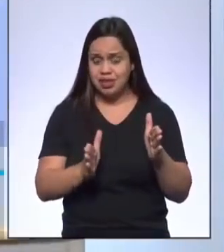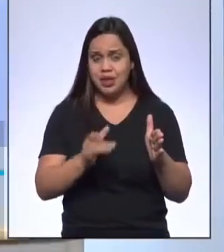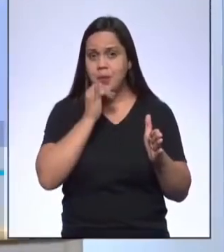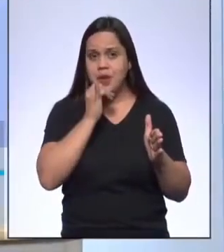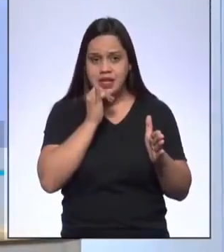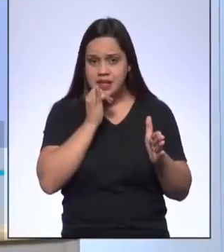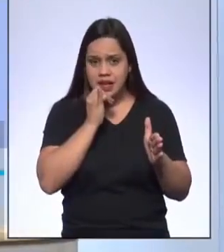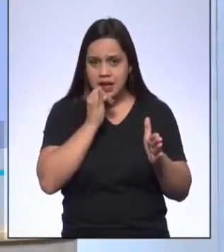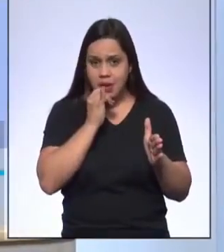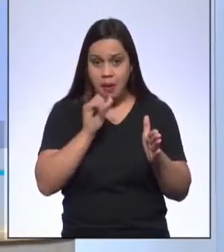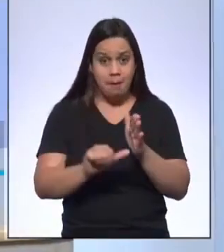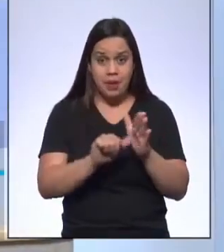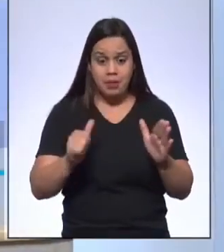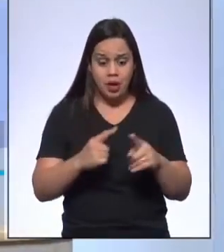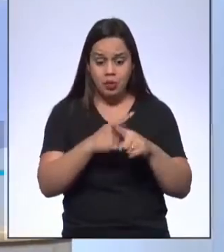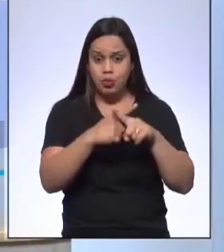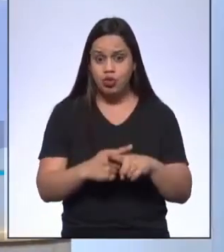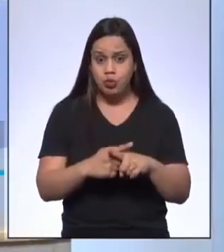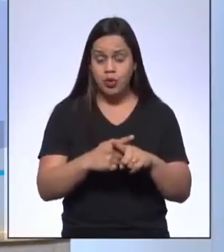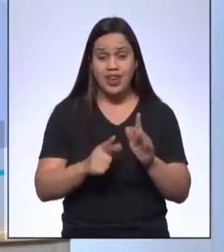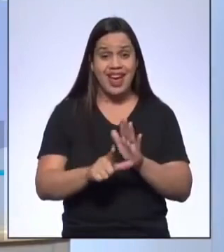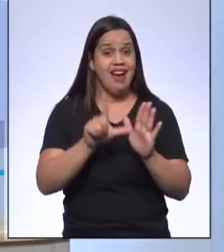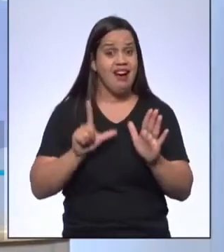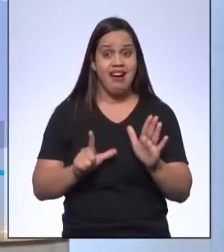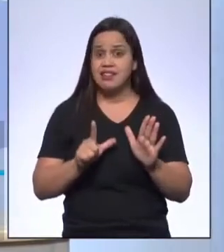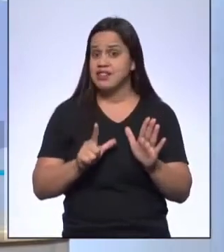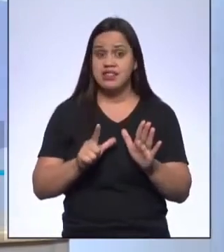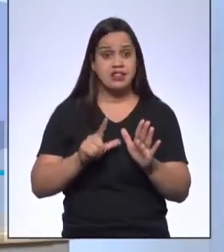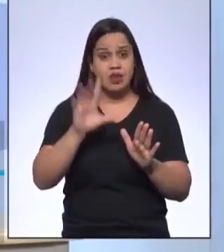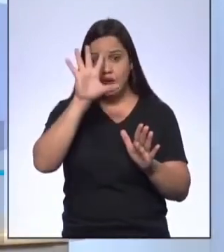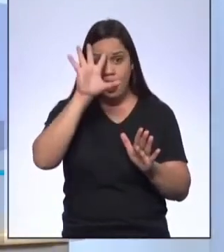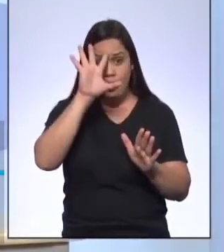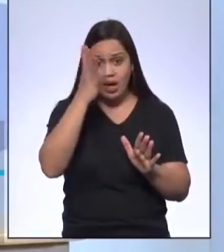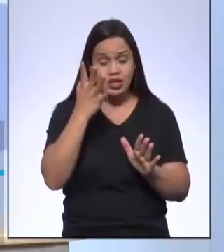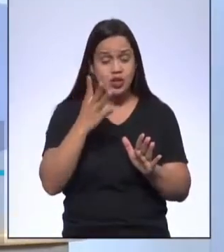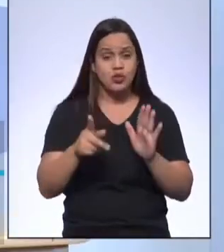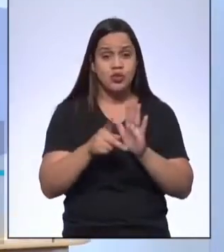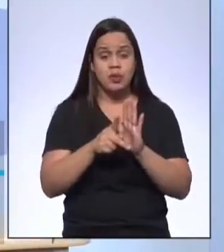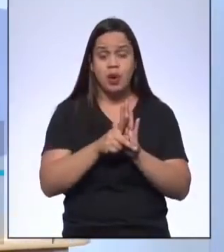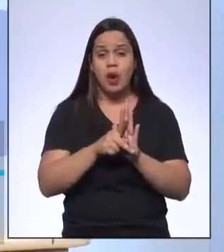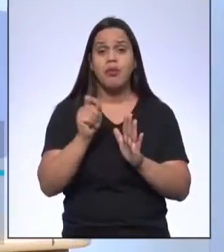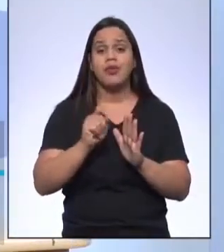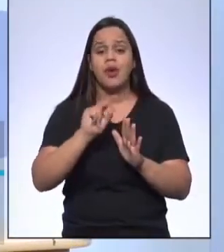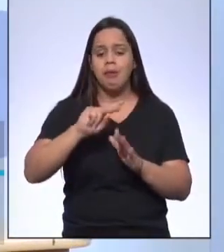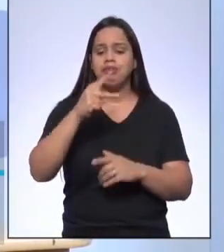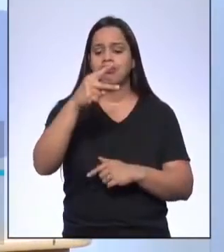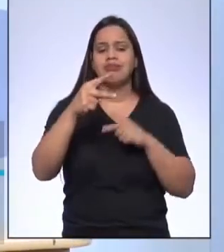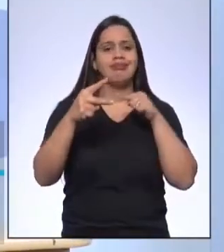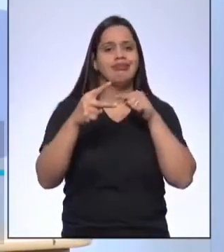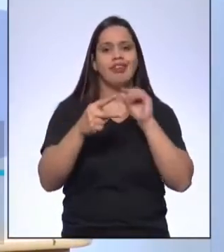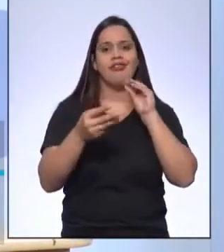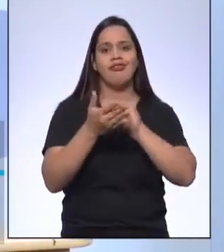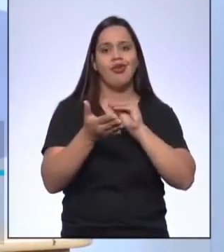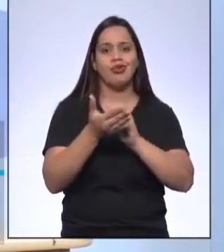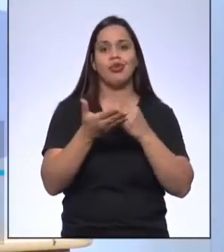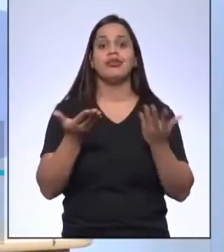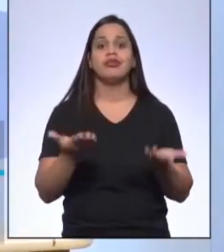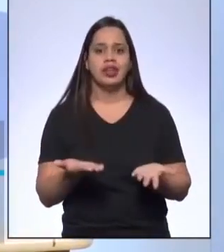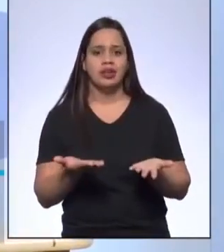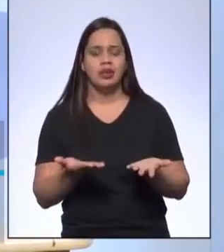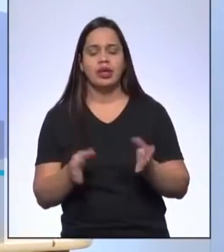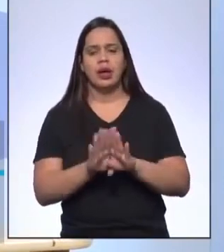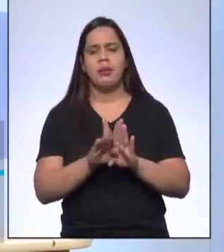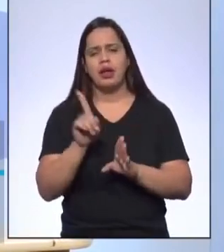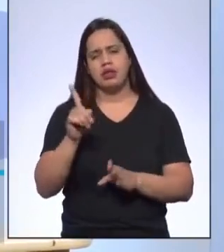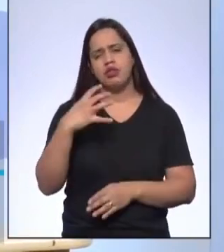multiplicado antes de resolver a potência, que isso pode acontecer. Se no caso dessa última forma que o professor Jonas fez o